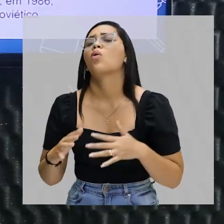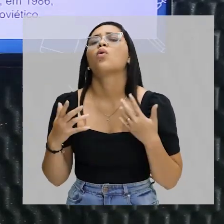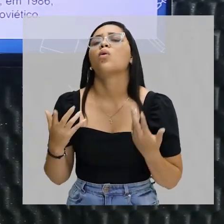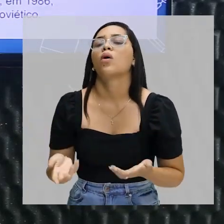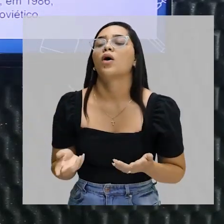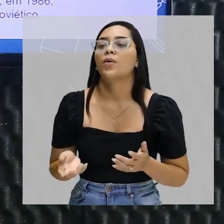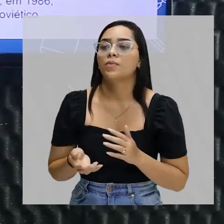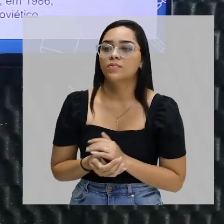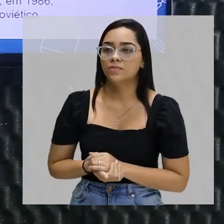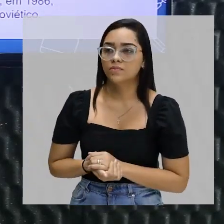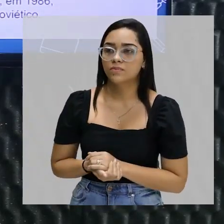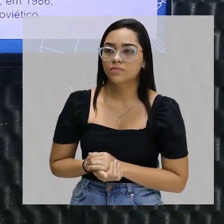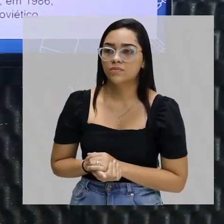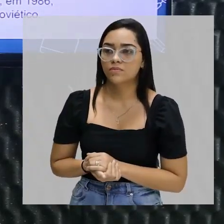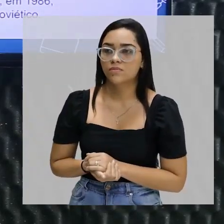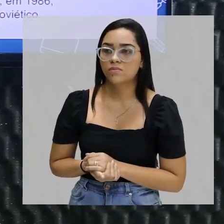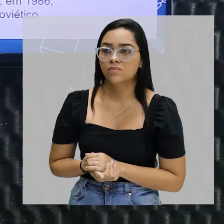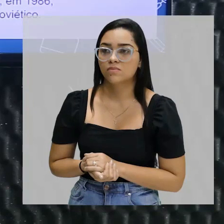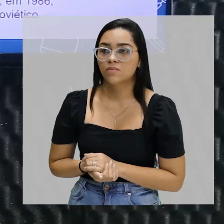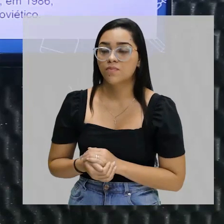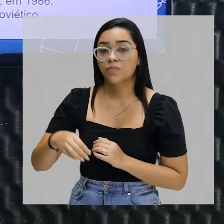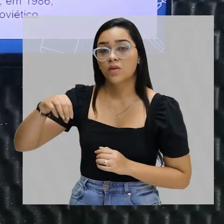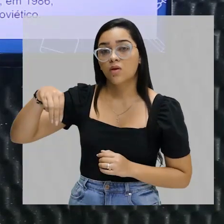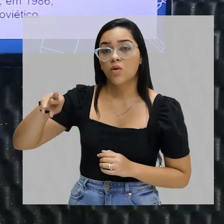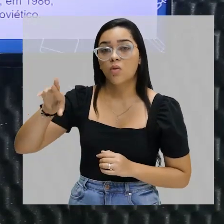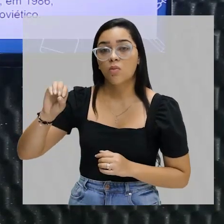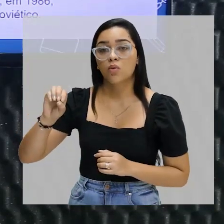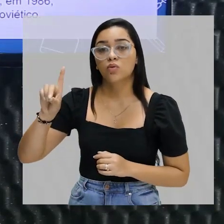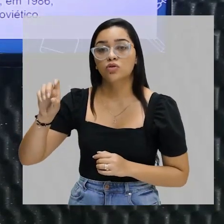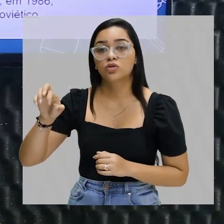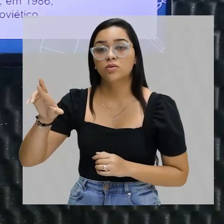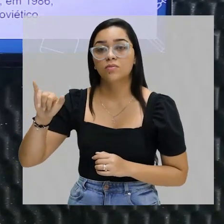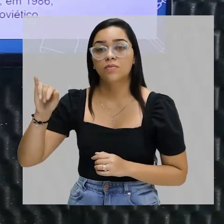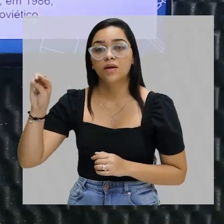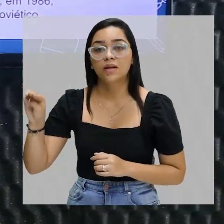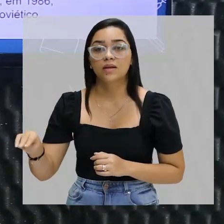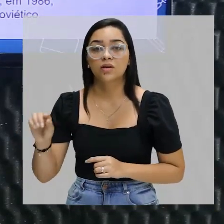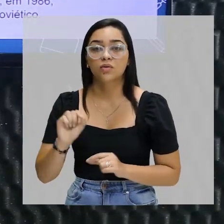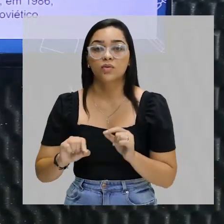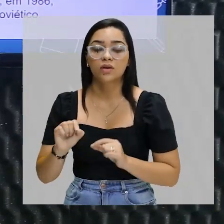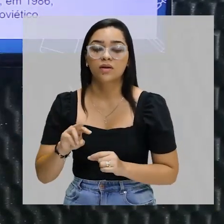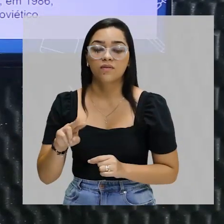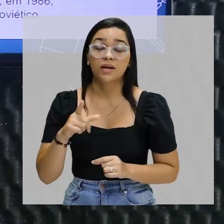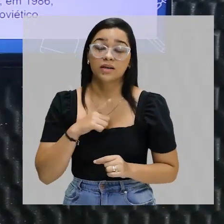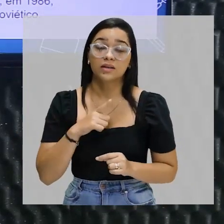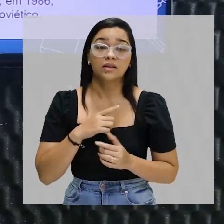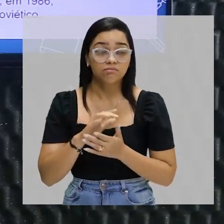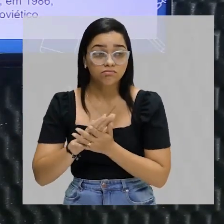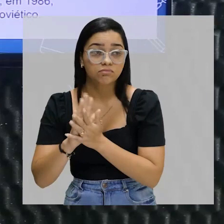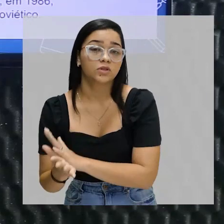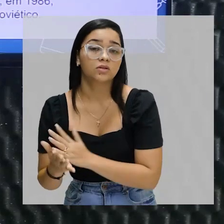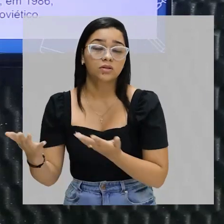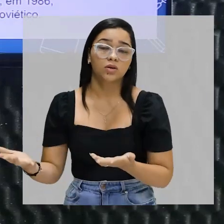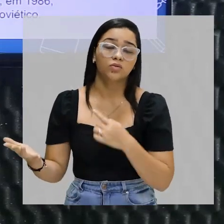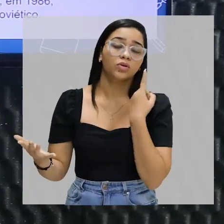o símbolo físico da Guerra Fria Marcos o famoso muro de Berlim galera tá em 1989 o muro de Berlim ele é derrubado Tá certo